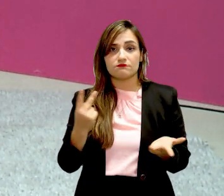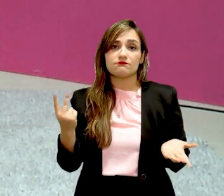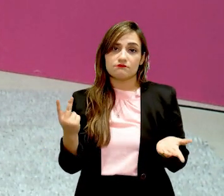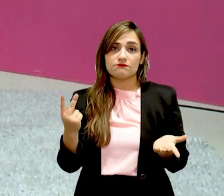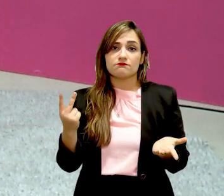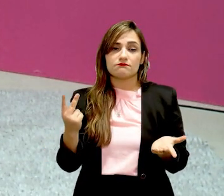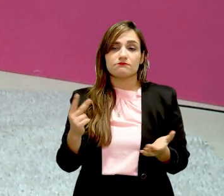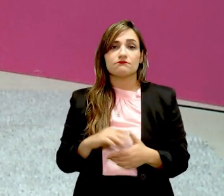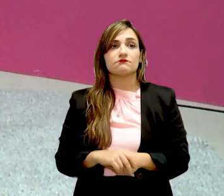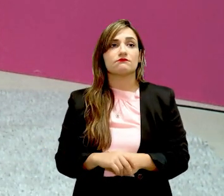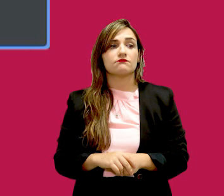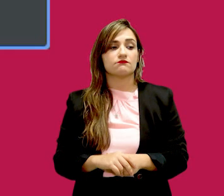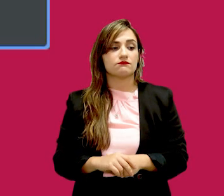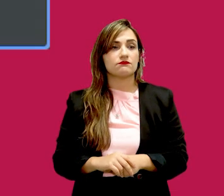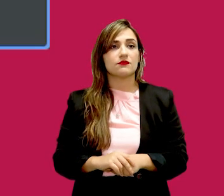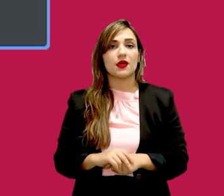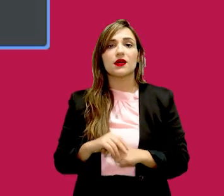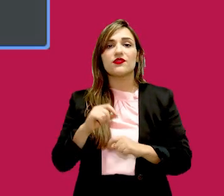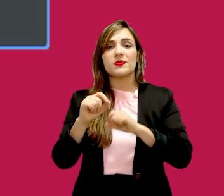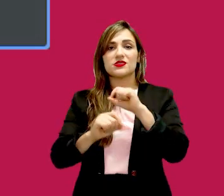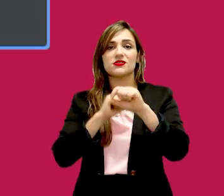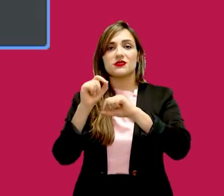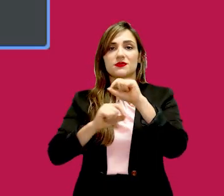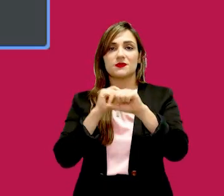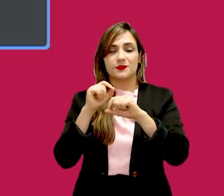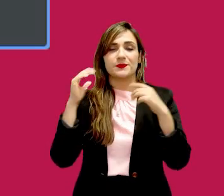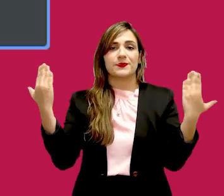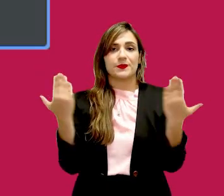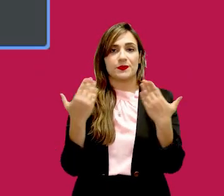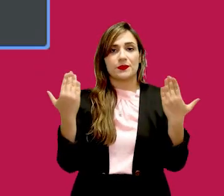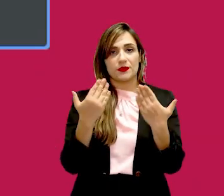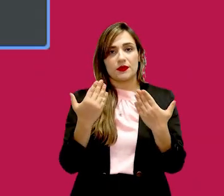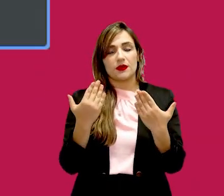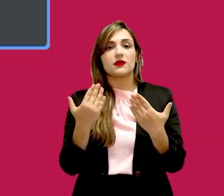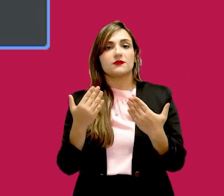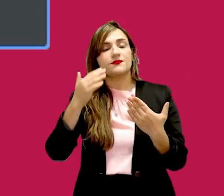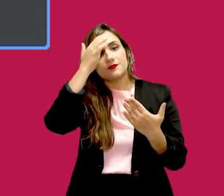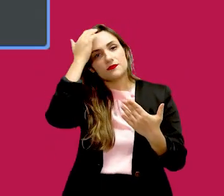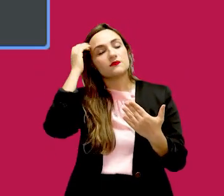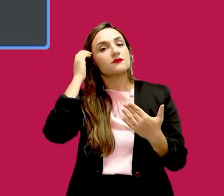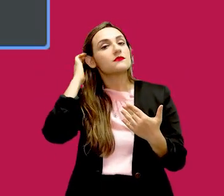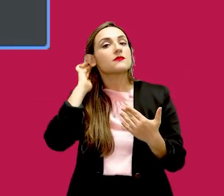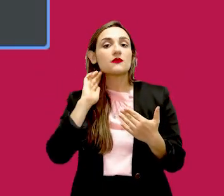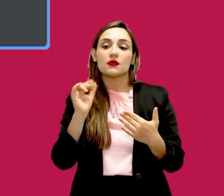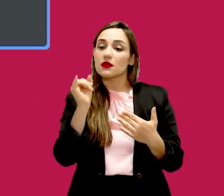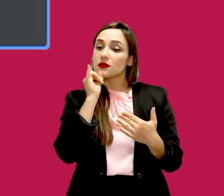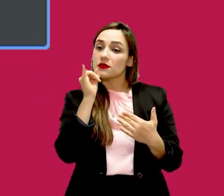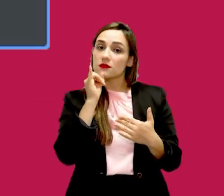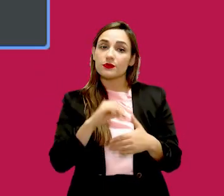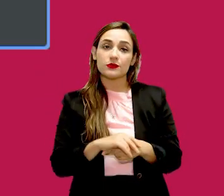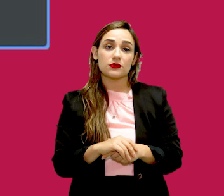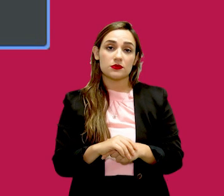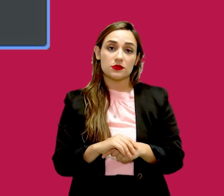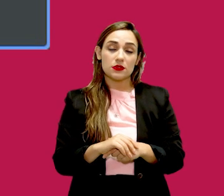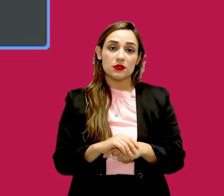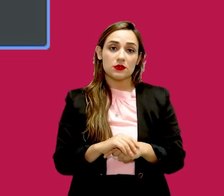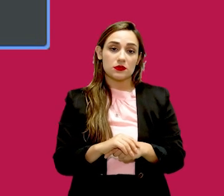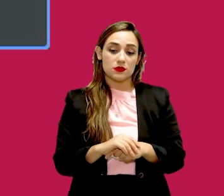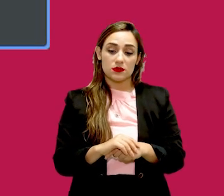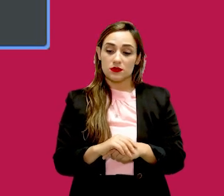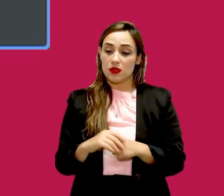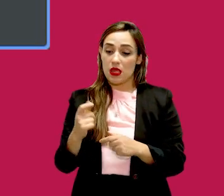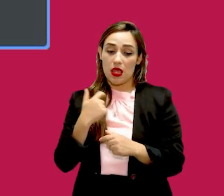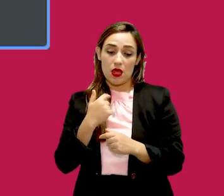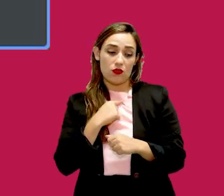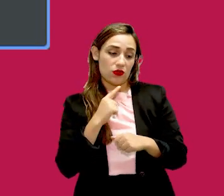gente faz essa diferenciação, né? Existe o stalking, que eventualmente vai perseguir alguma pessoa que não seja